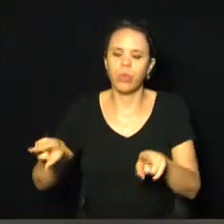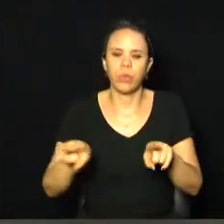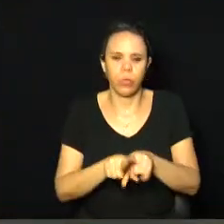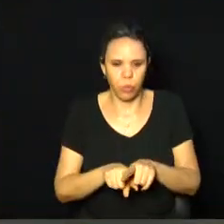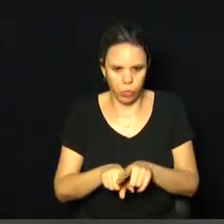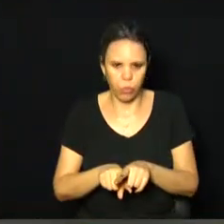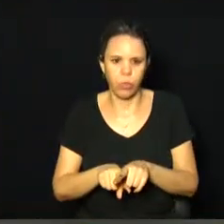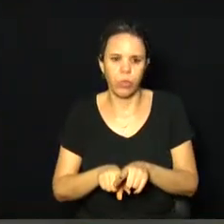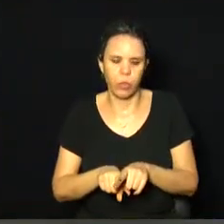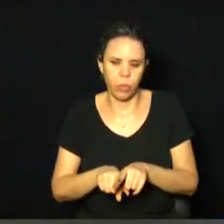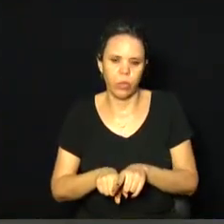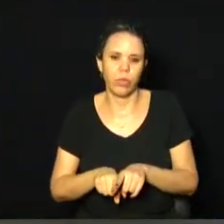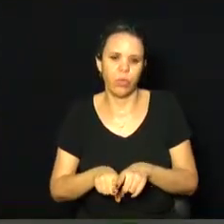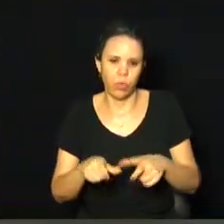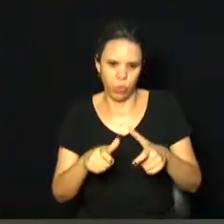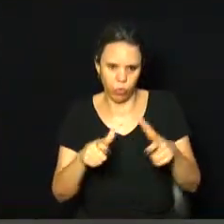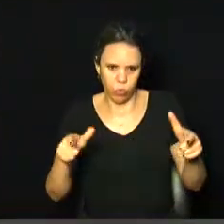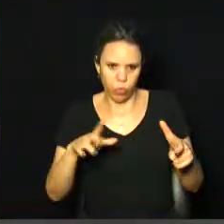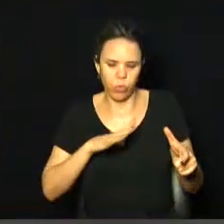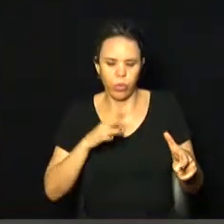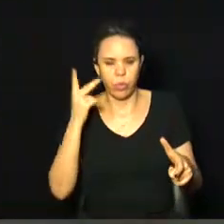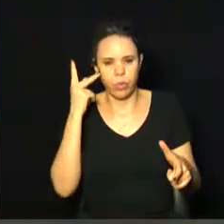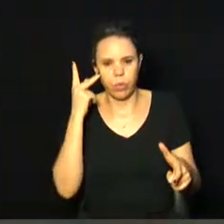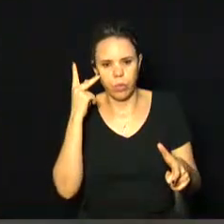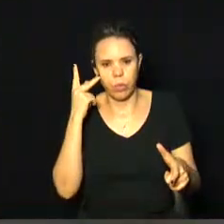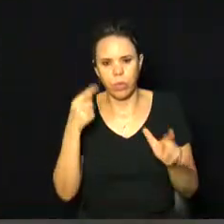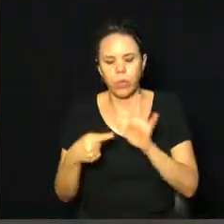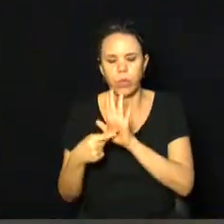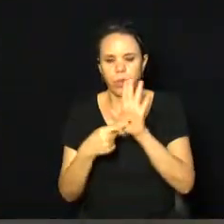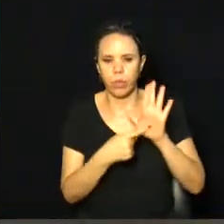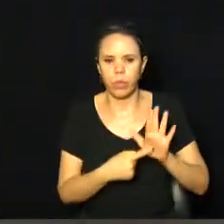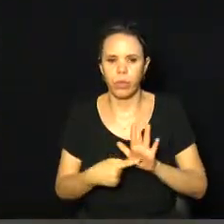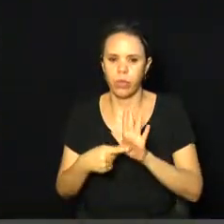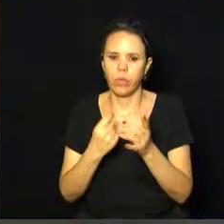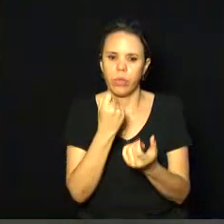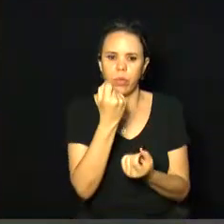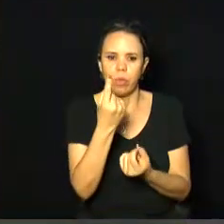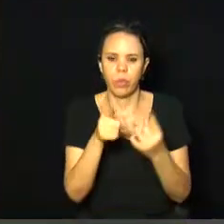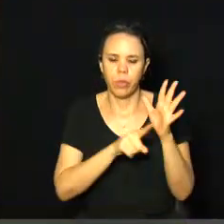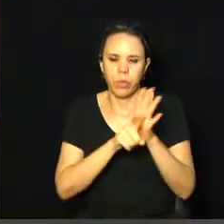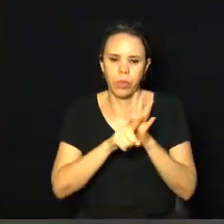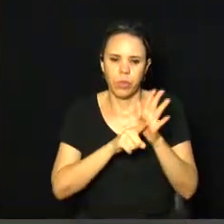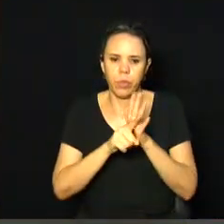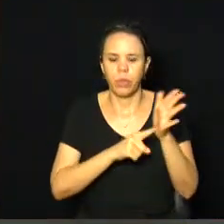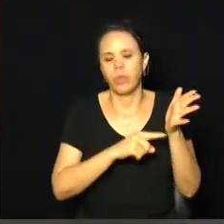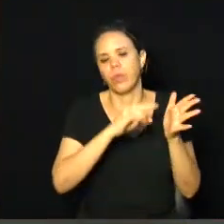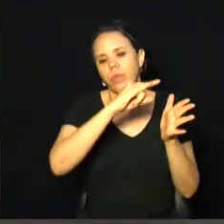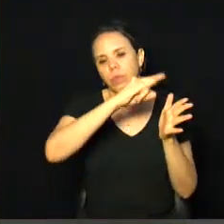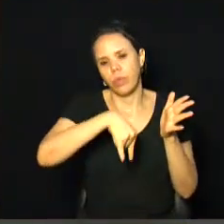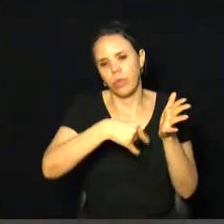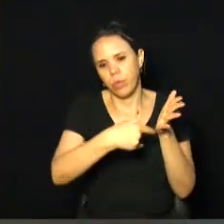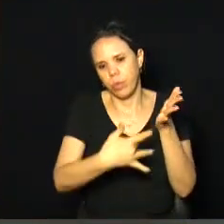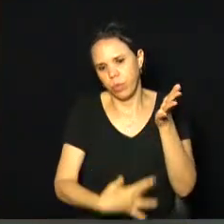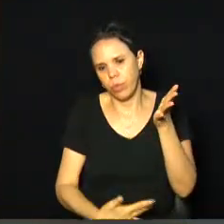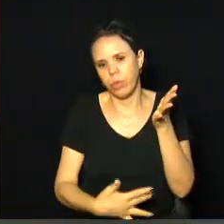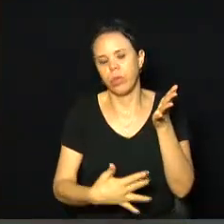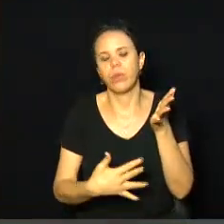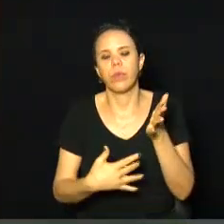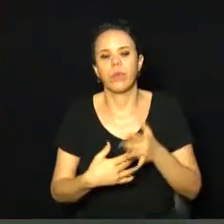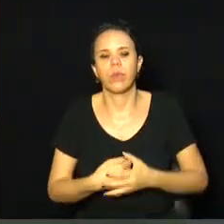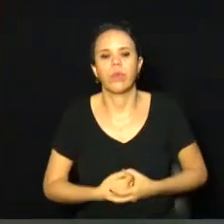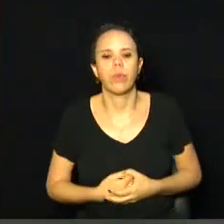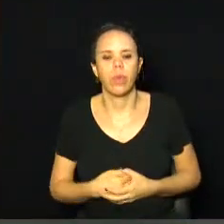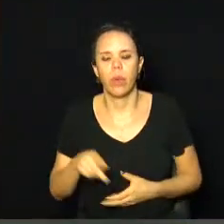para a grande região de São Paulo. E aí nós temos que apresentar alguns dados, alguns relatórios